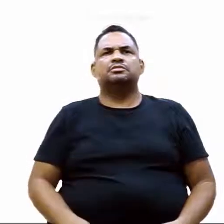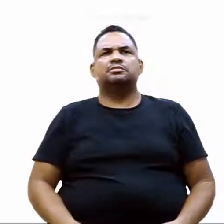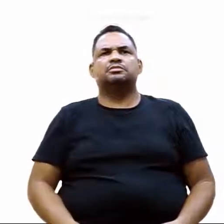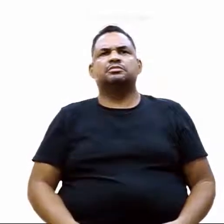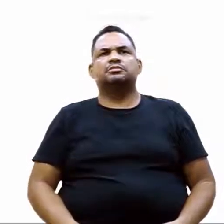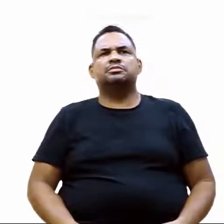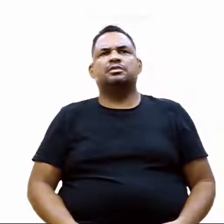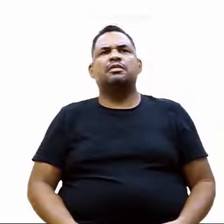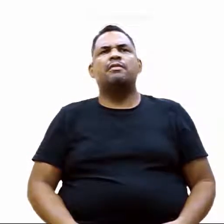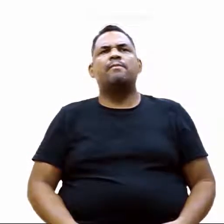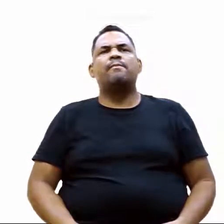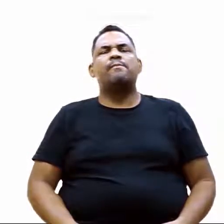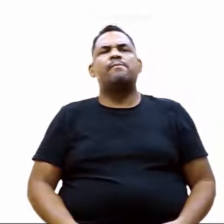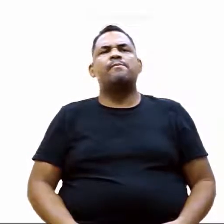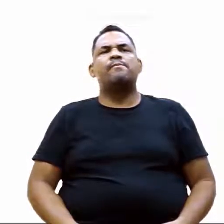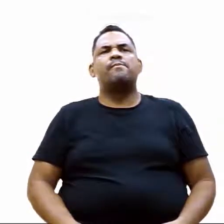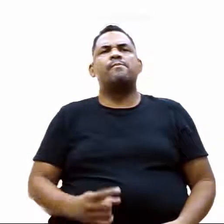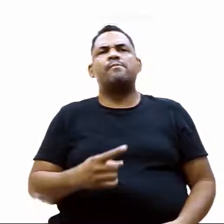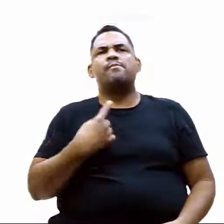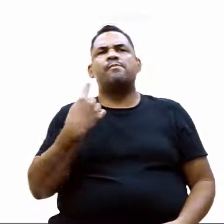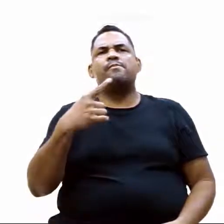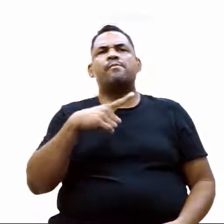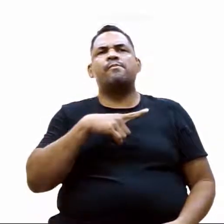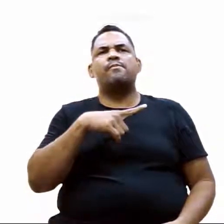Quantitativamente, nós temos que,